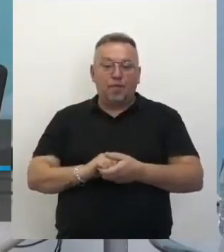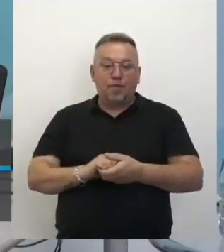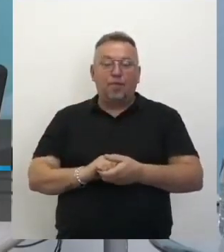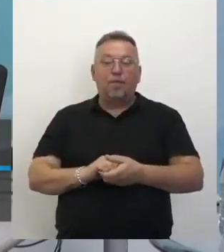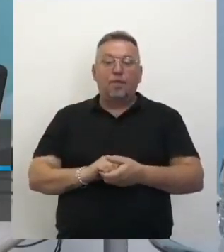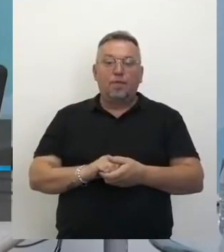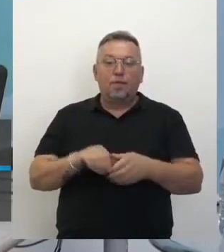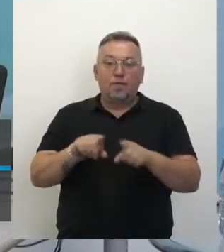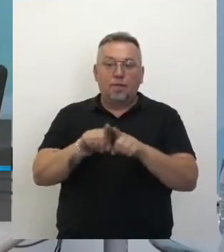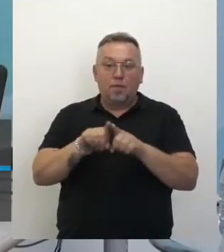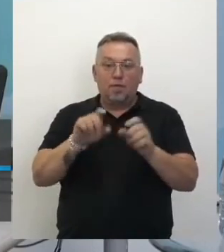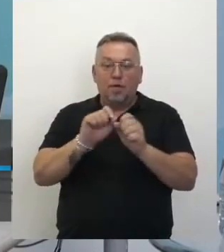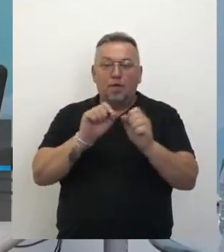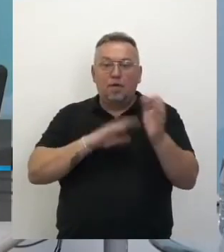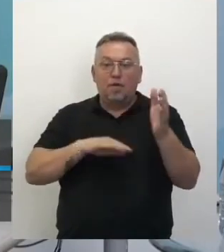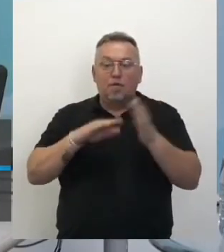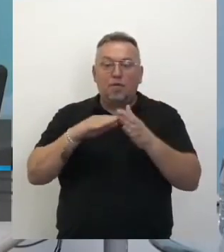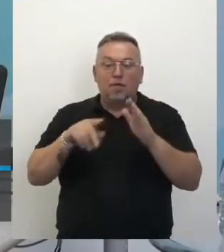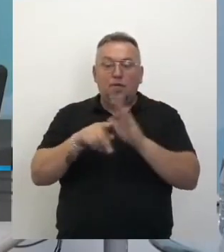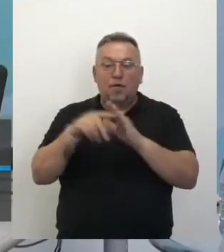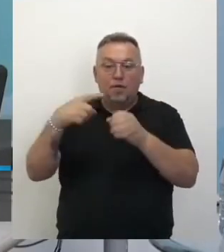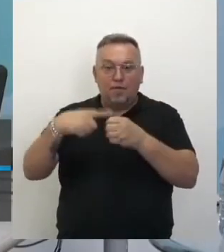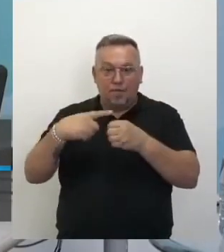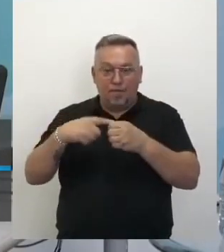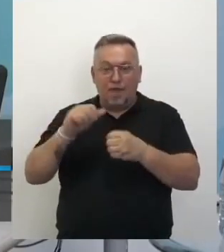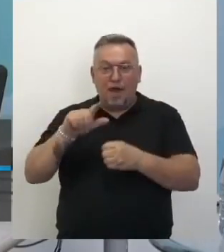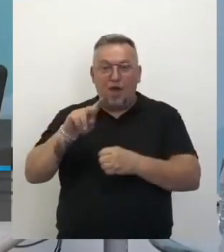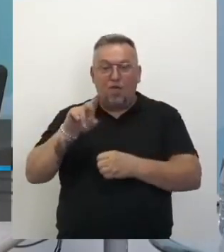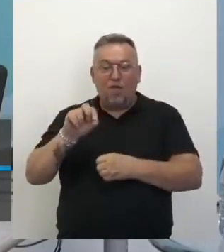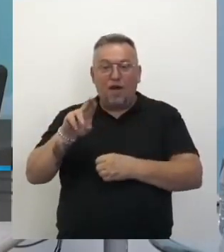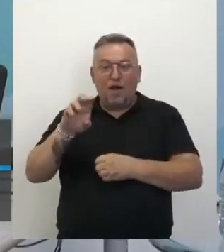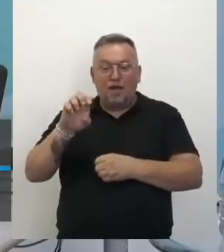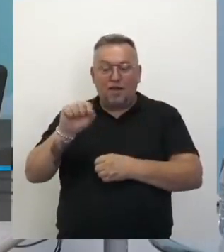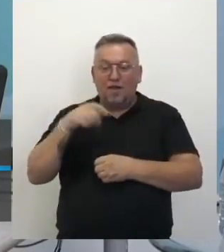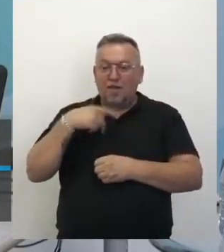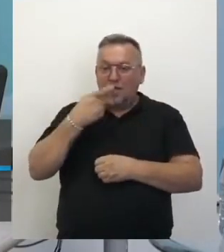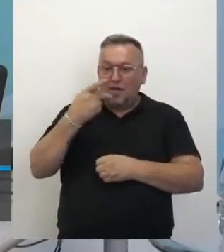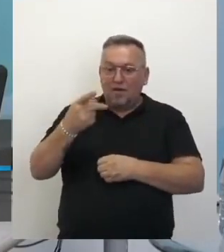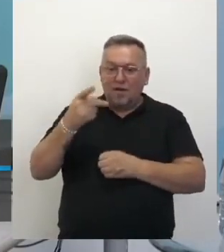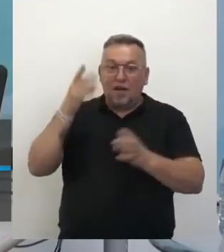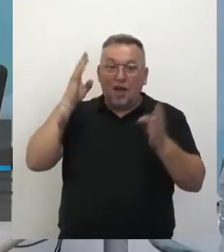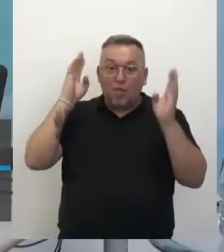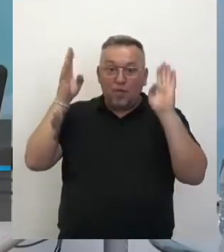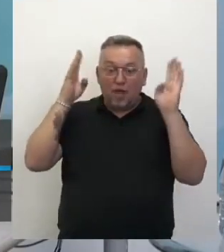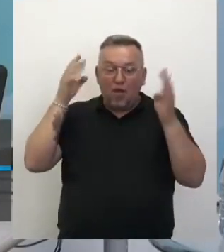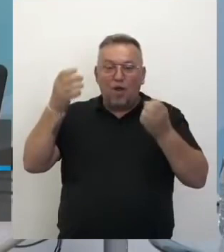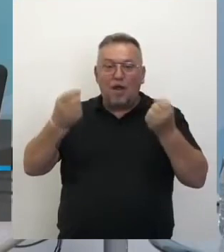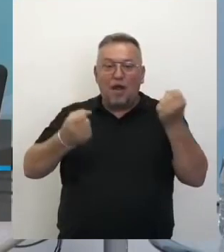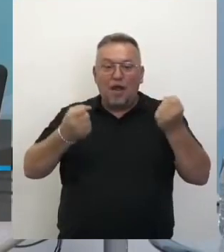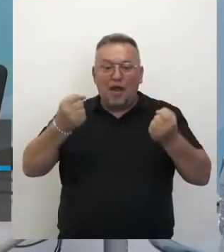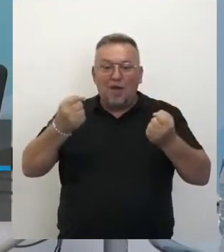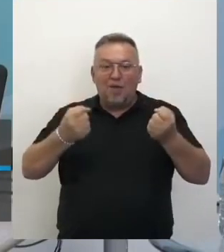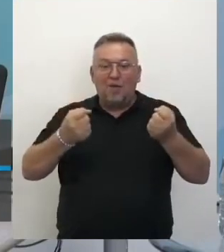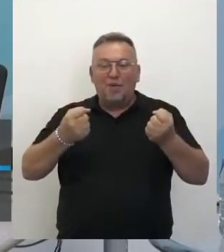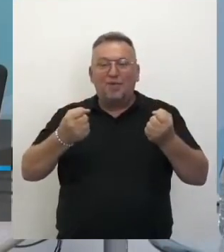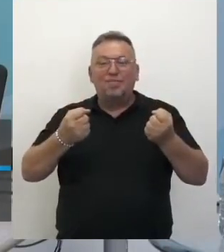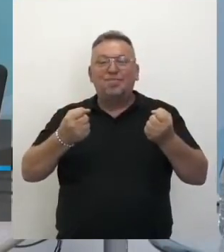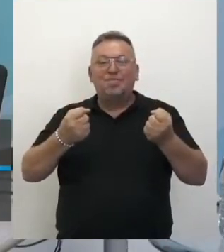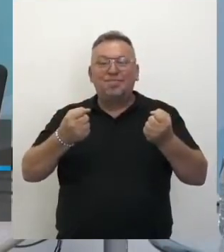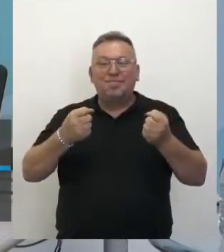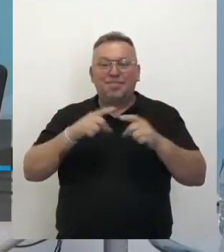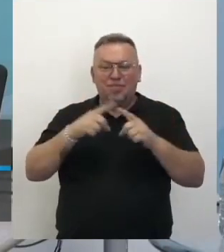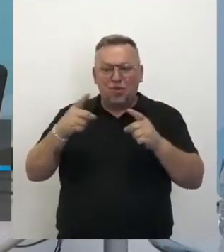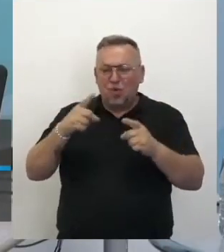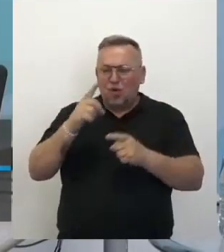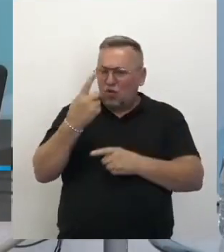PEI Geraldo Alves Machado, da cidade de Álvares Florense. Eles disseram caminhão, carro. Olha só que interessante, não foi